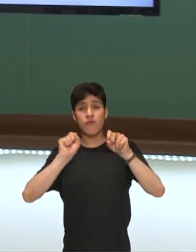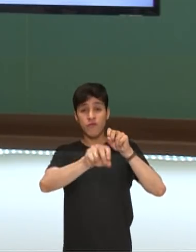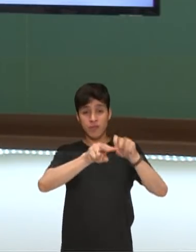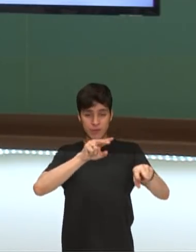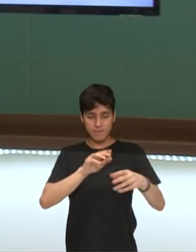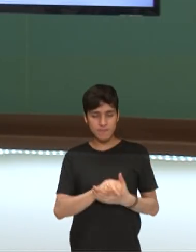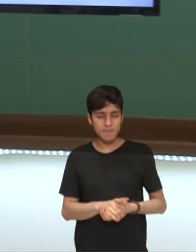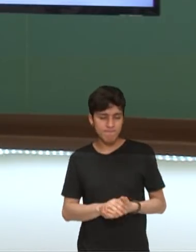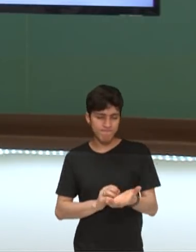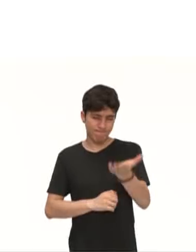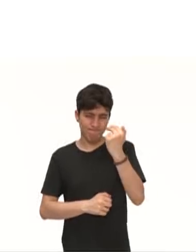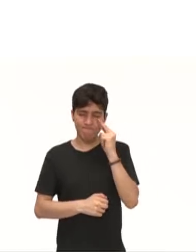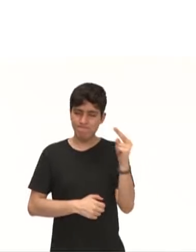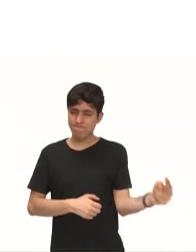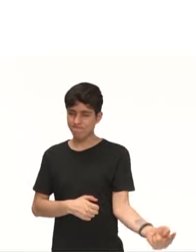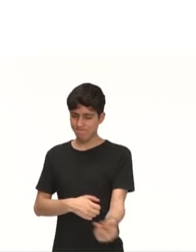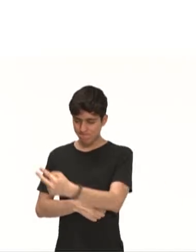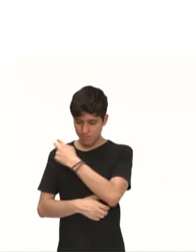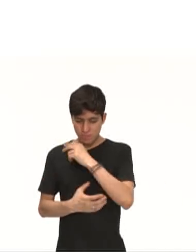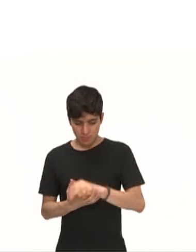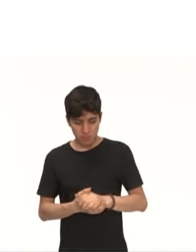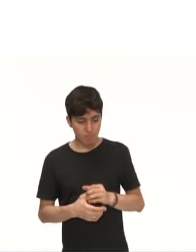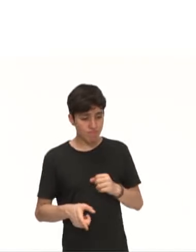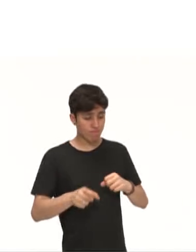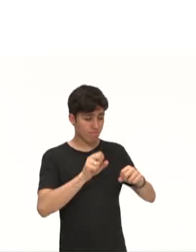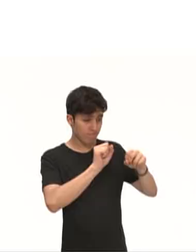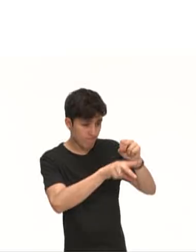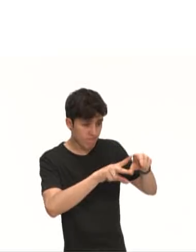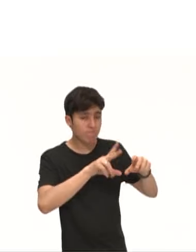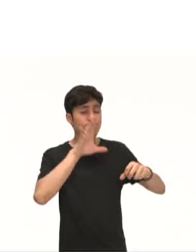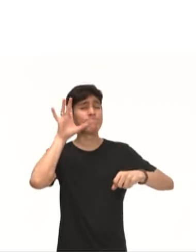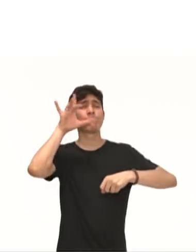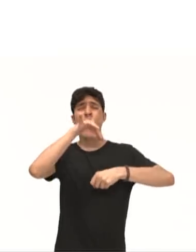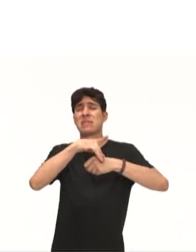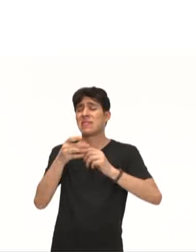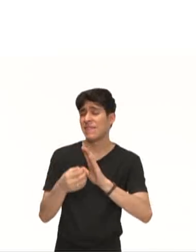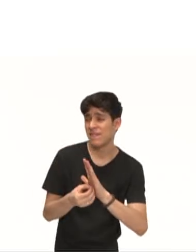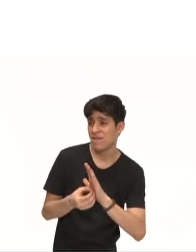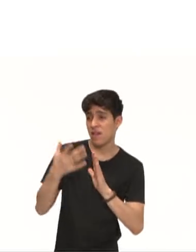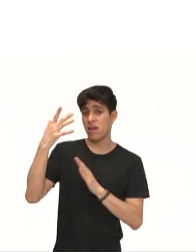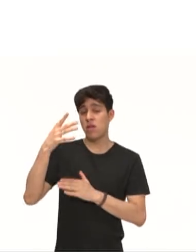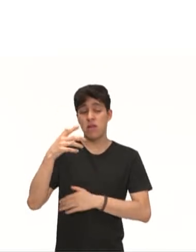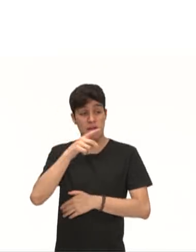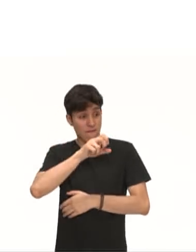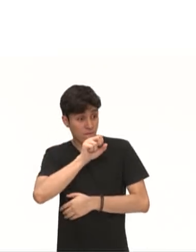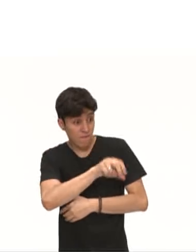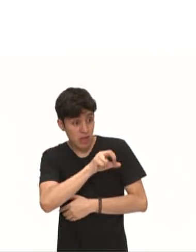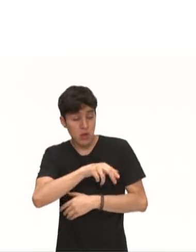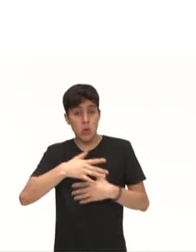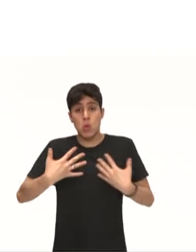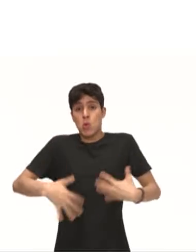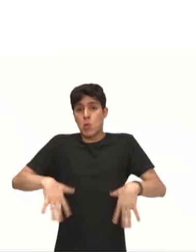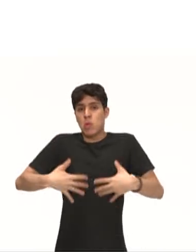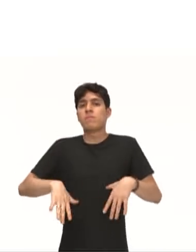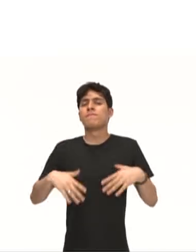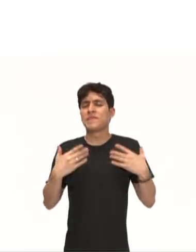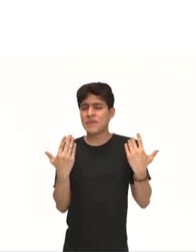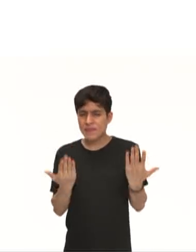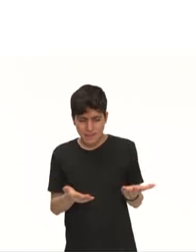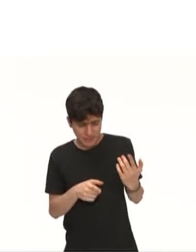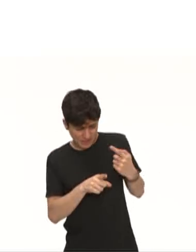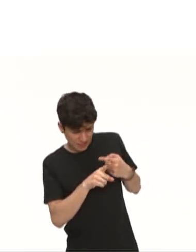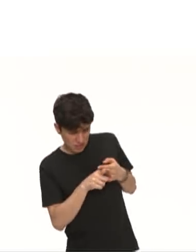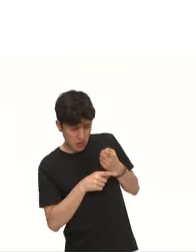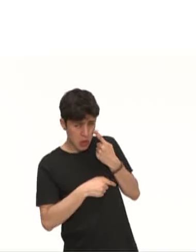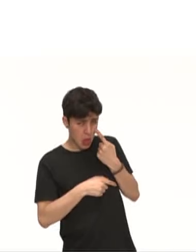uma breve leitura aqui. Eles são causadores de inúmeras doenças, os vírus são muito temidos, porque os vírus nem sempre eles vão